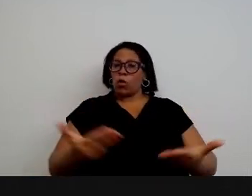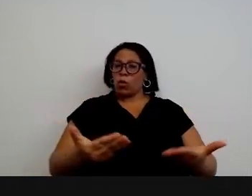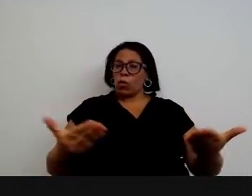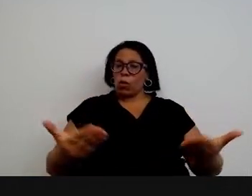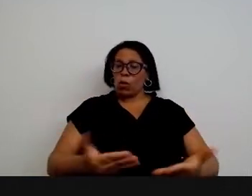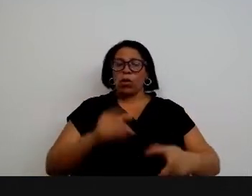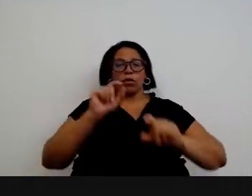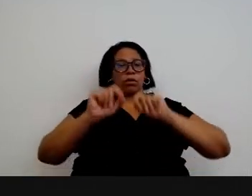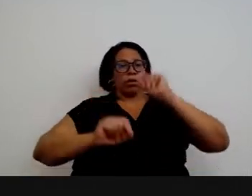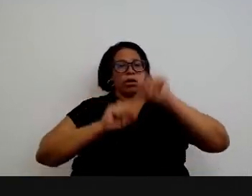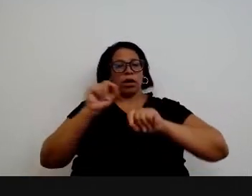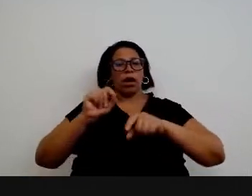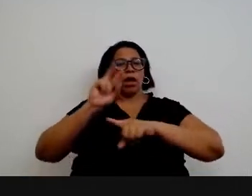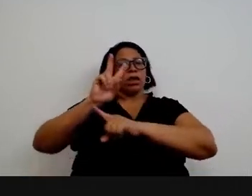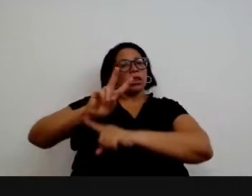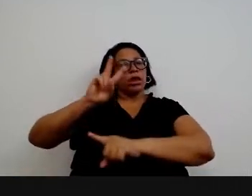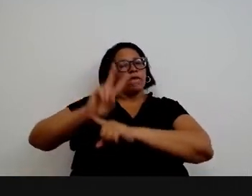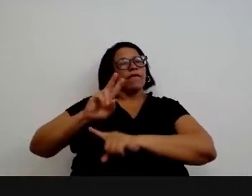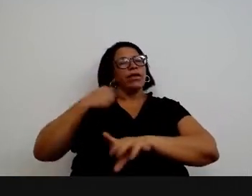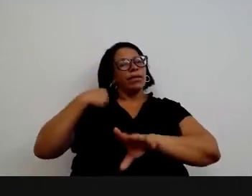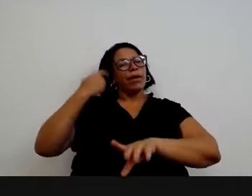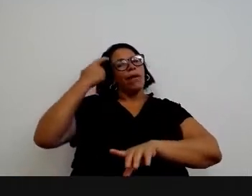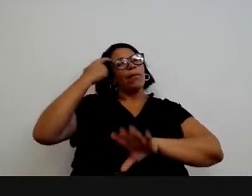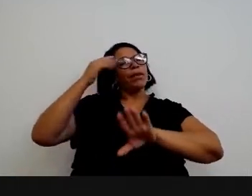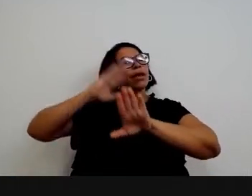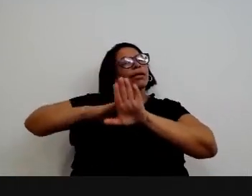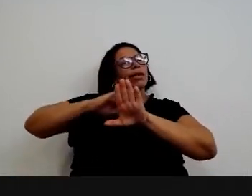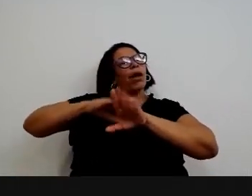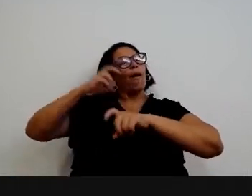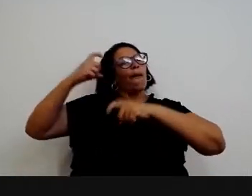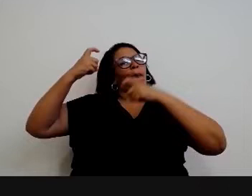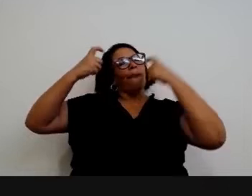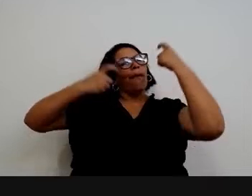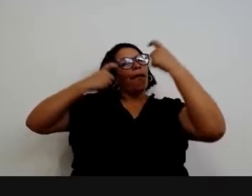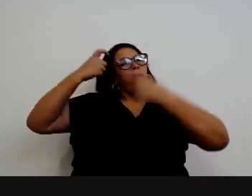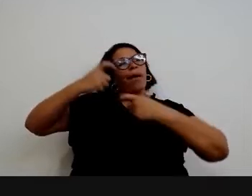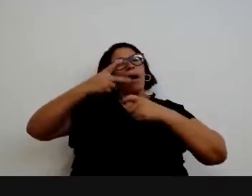fico um pouco preocupado com essas defesas, mas, enfim, eu tenho para mim que deve ter algum